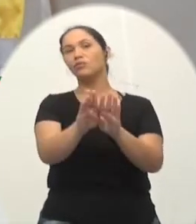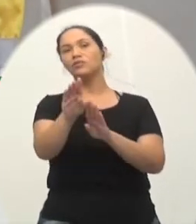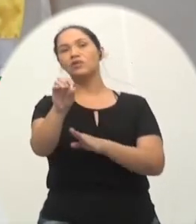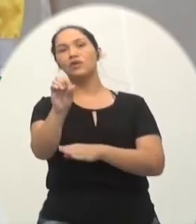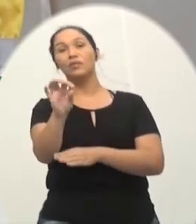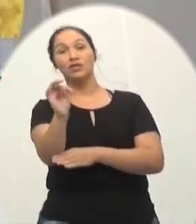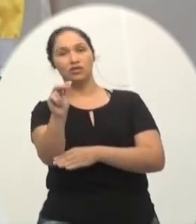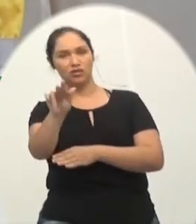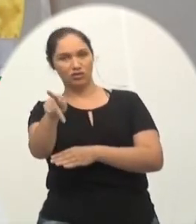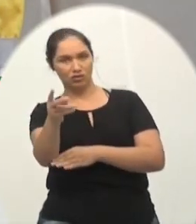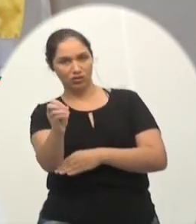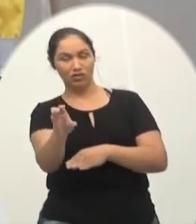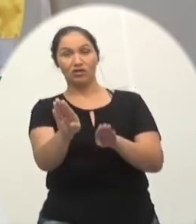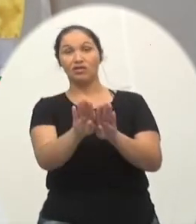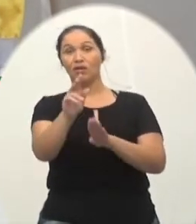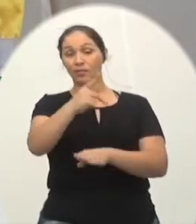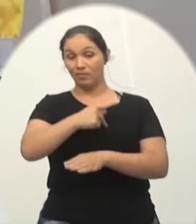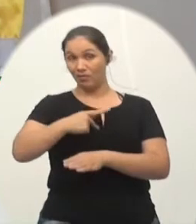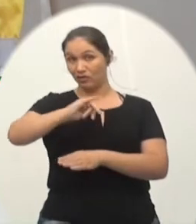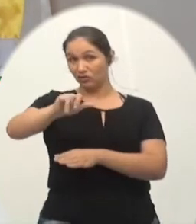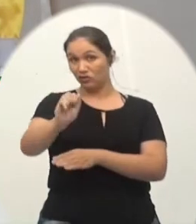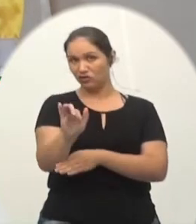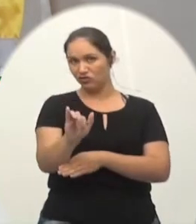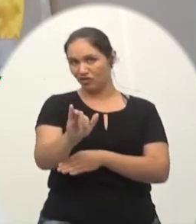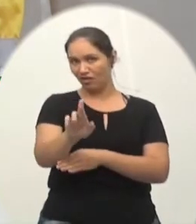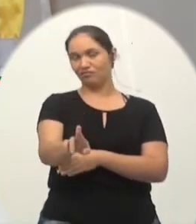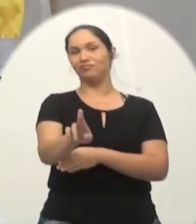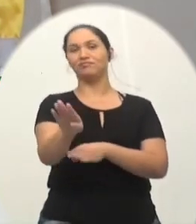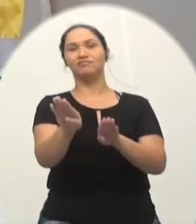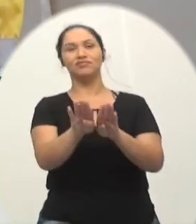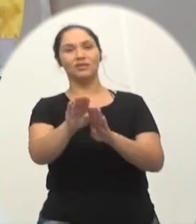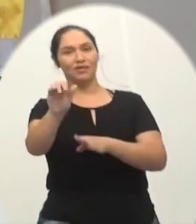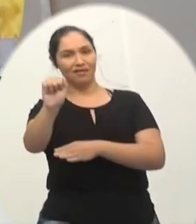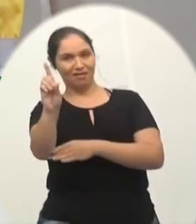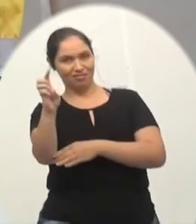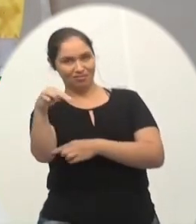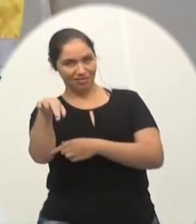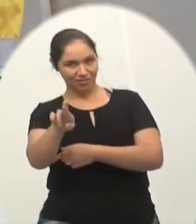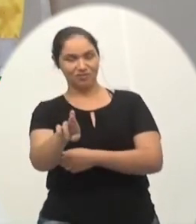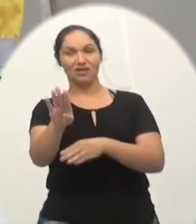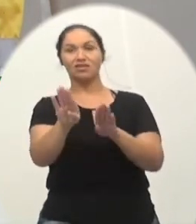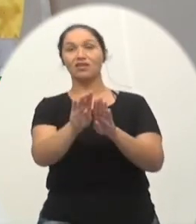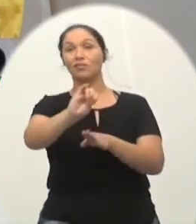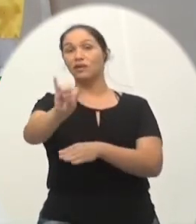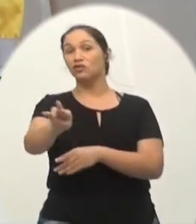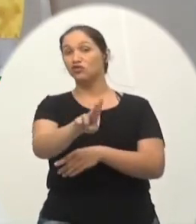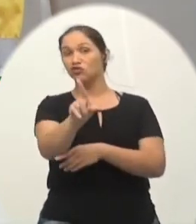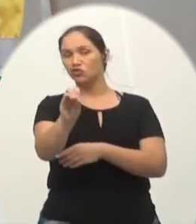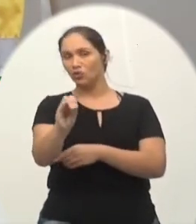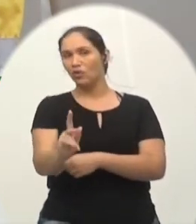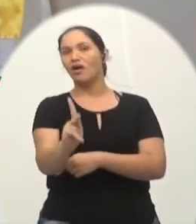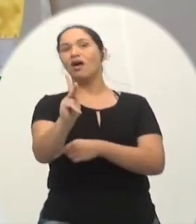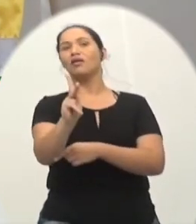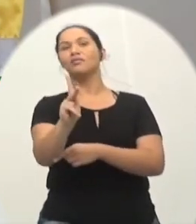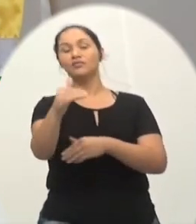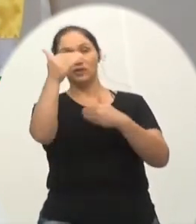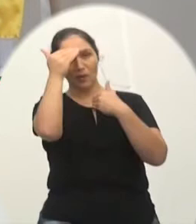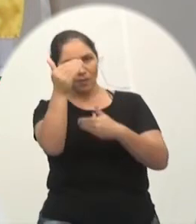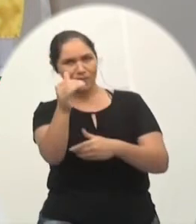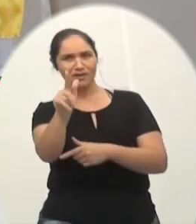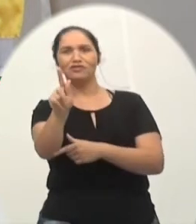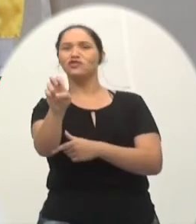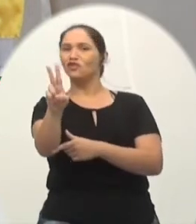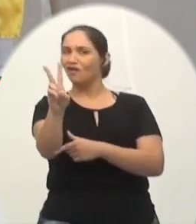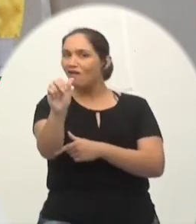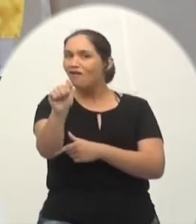muito obrigado, vereador Pastor Jair, muito obrigado, Ademir Honorato, muito obrigado, Júlio Kaminski, muito obrigado, Giovana,